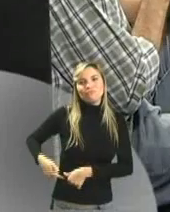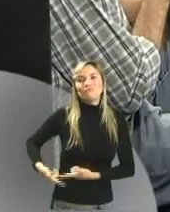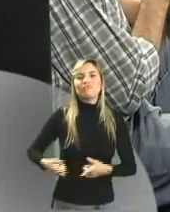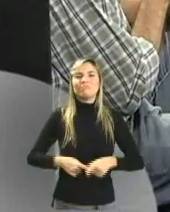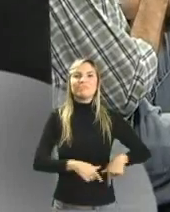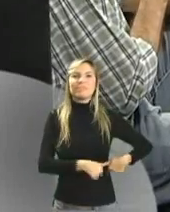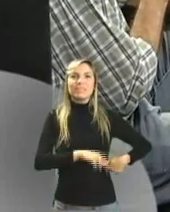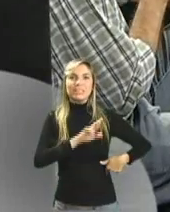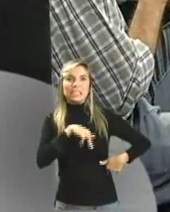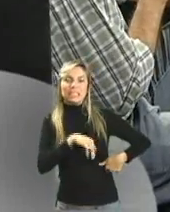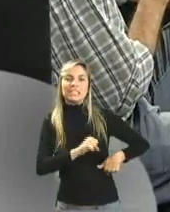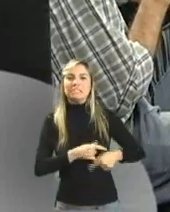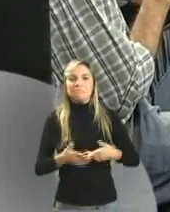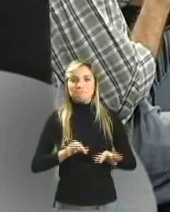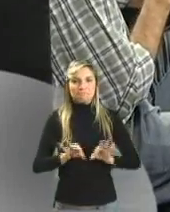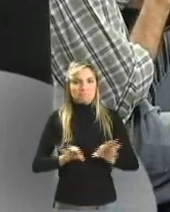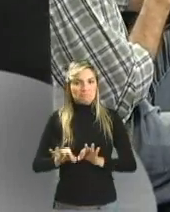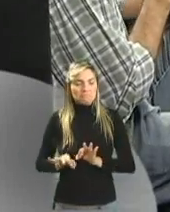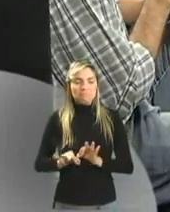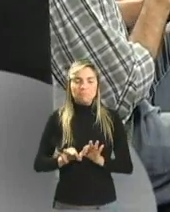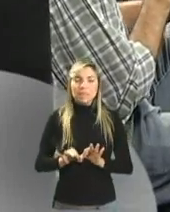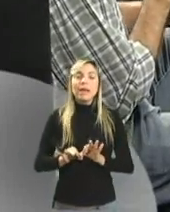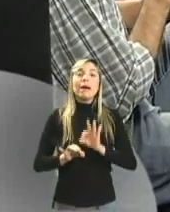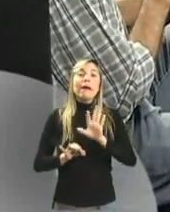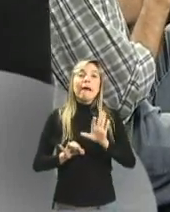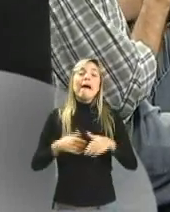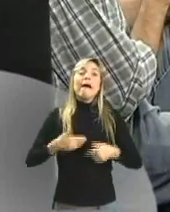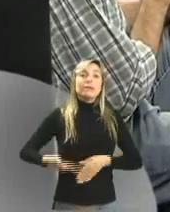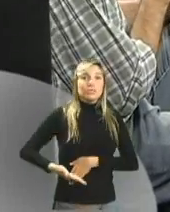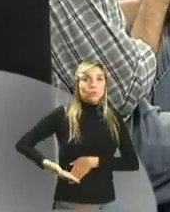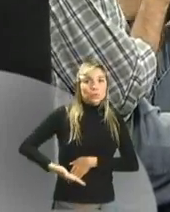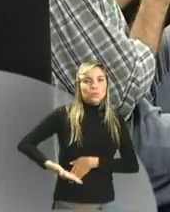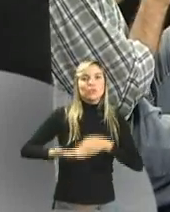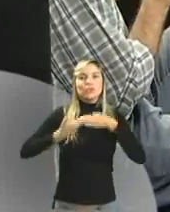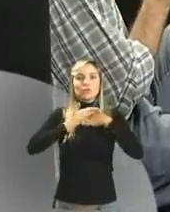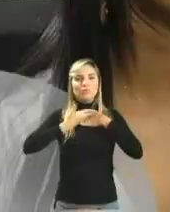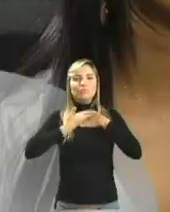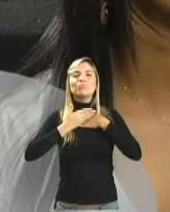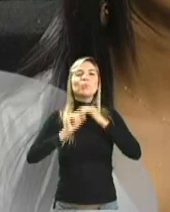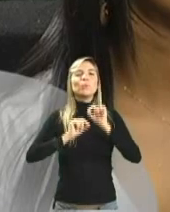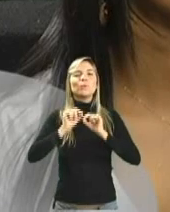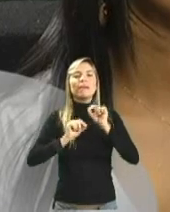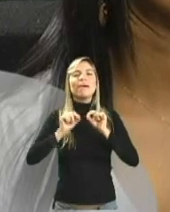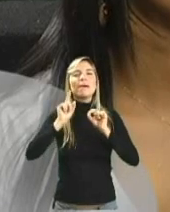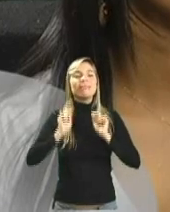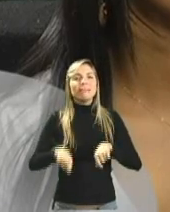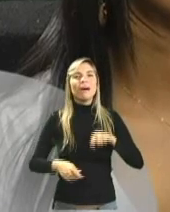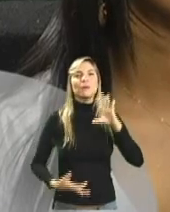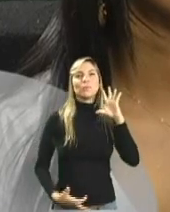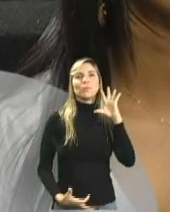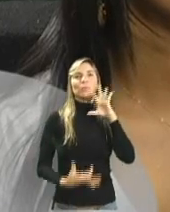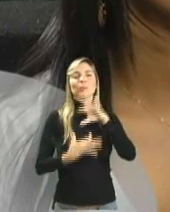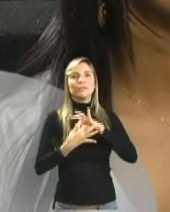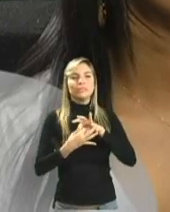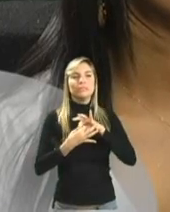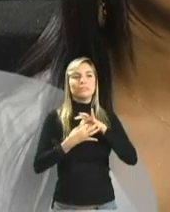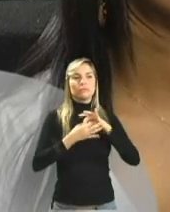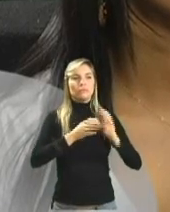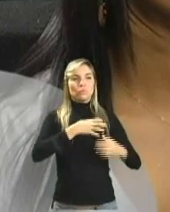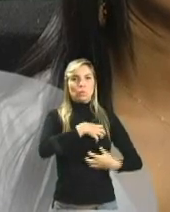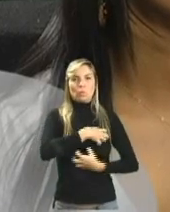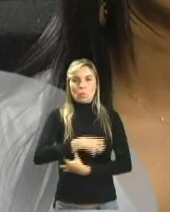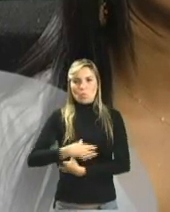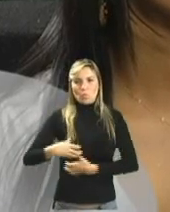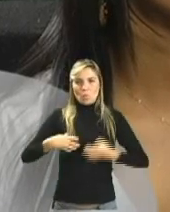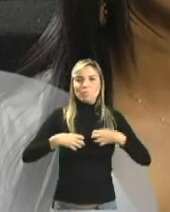rins, etc. Então, através dessa cirurgia, você tem uma comunicação, né, desses